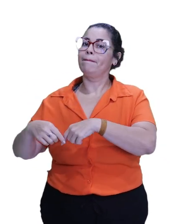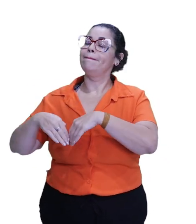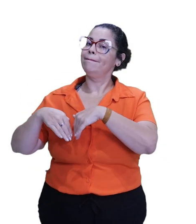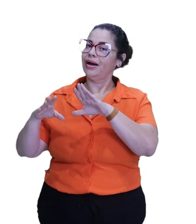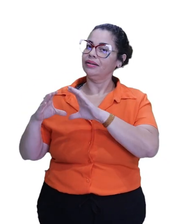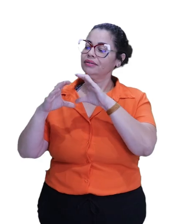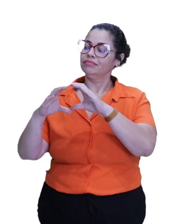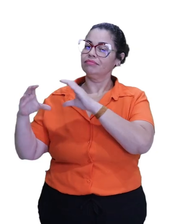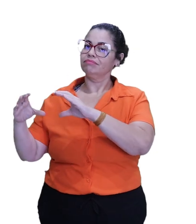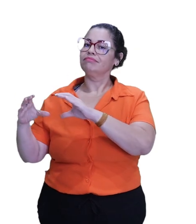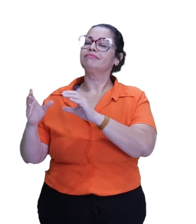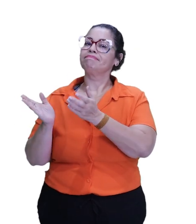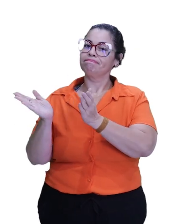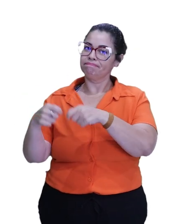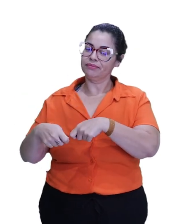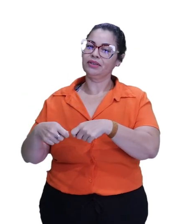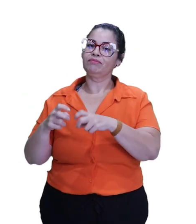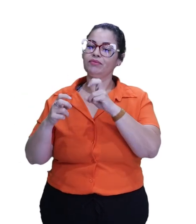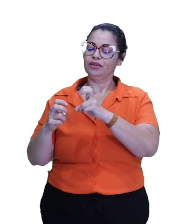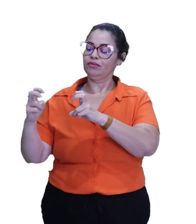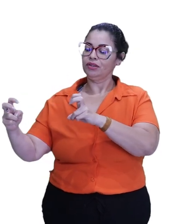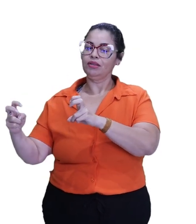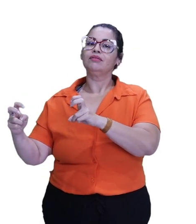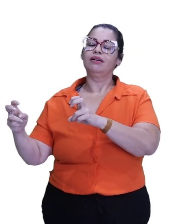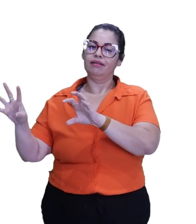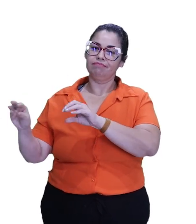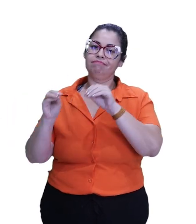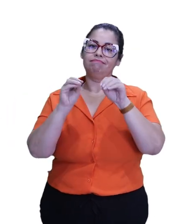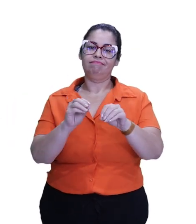de um objeto, dividido em 5 partes.